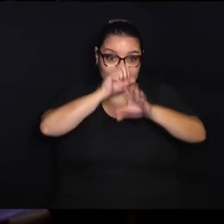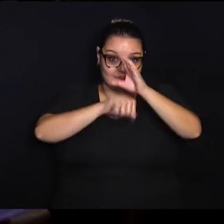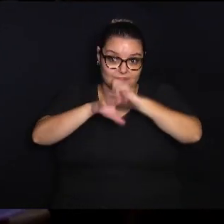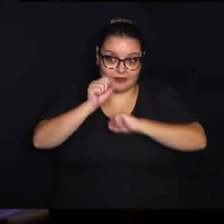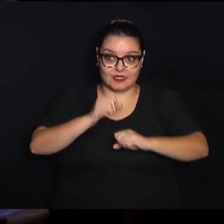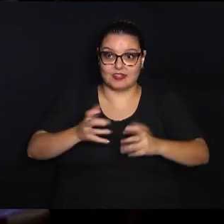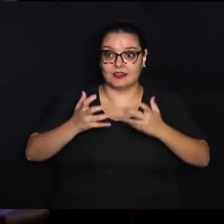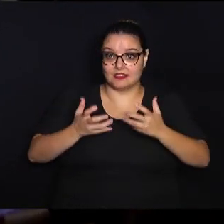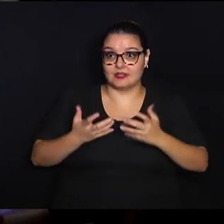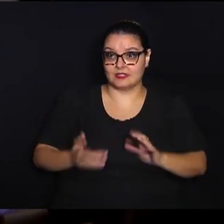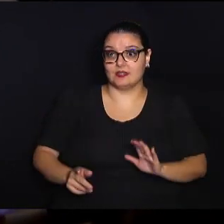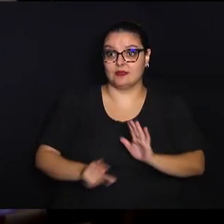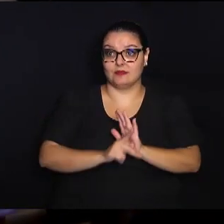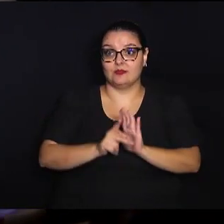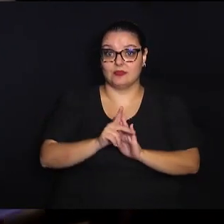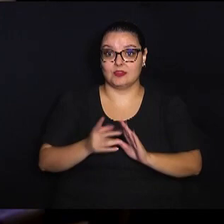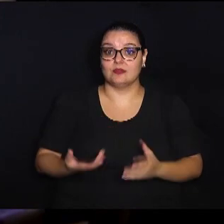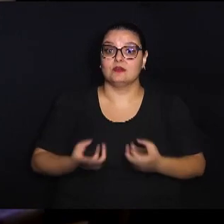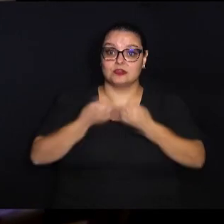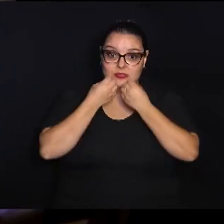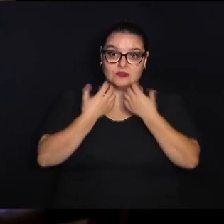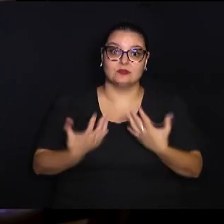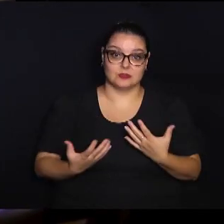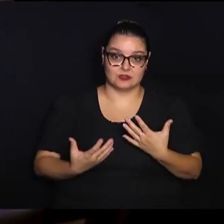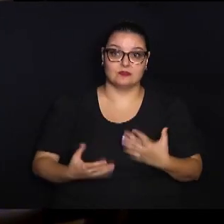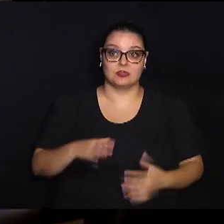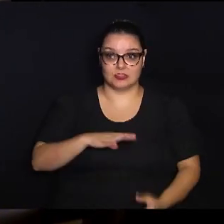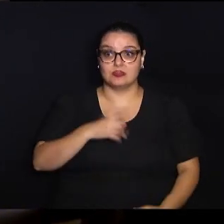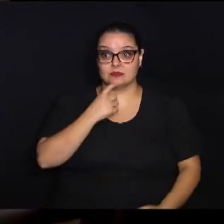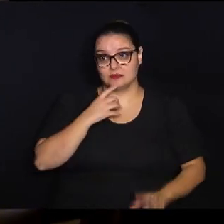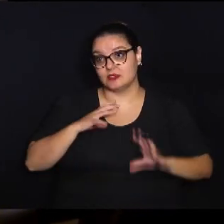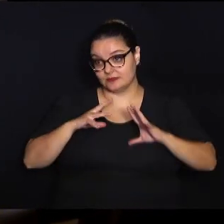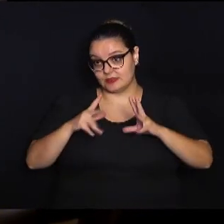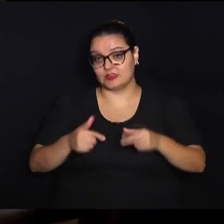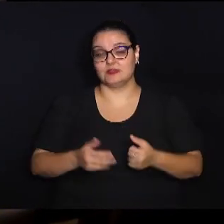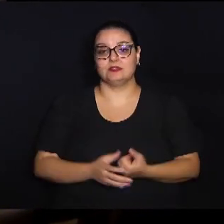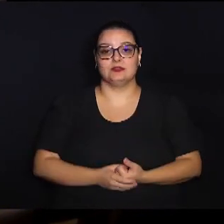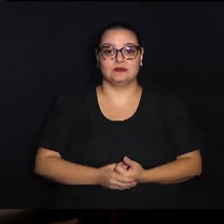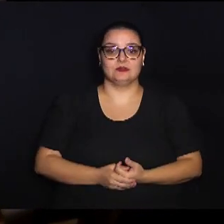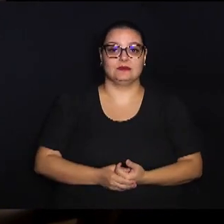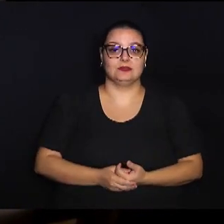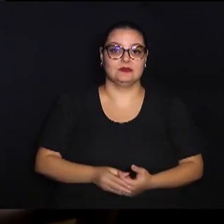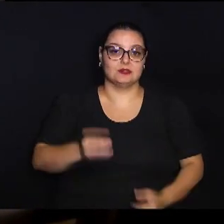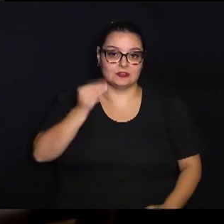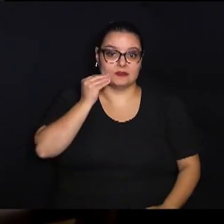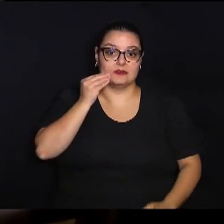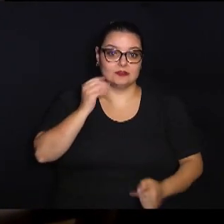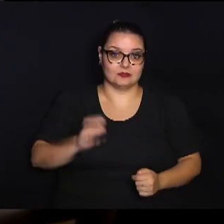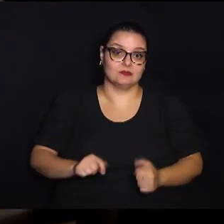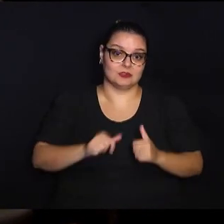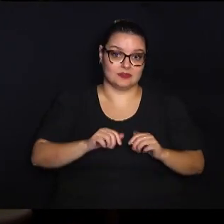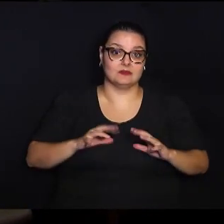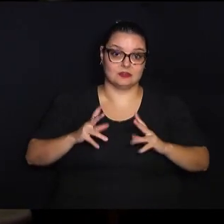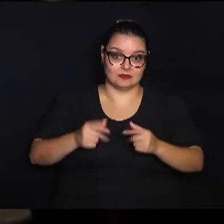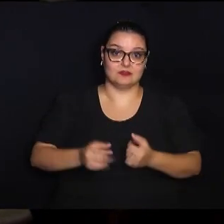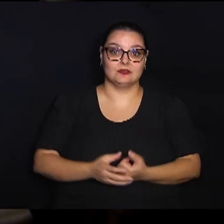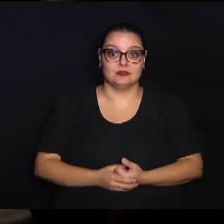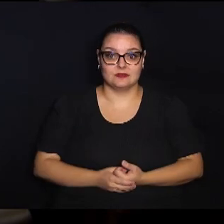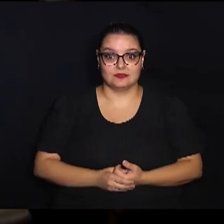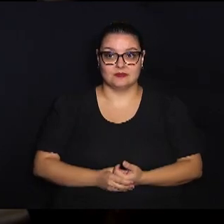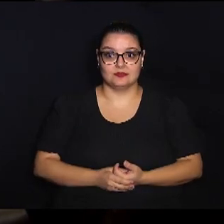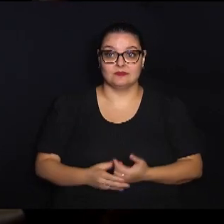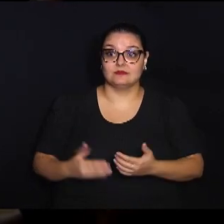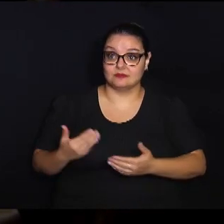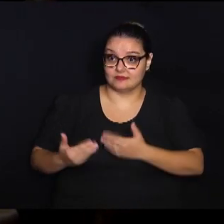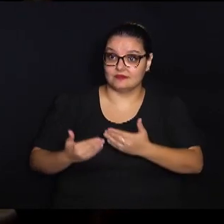criar um projeto bom para Campinas inteira e tentar beneficiar todo mundo que está